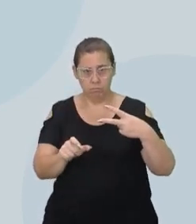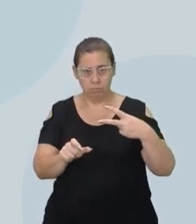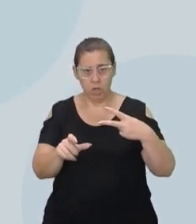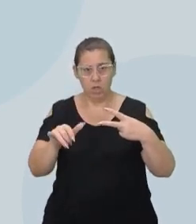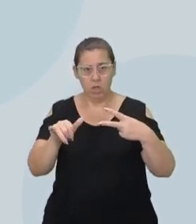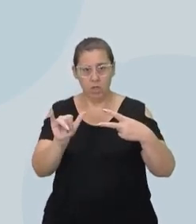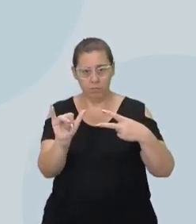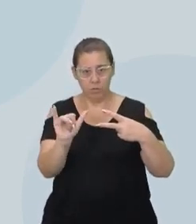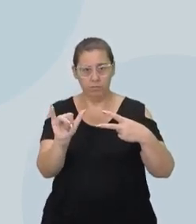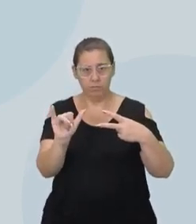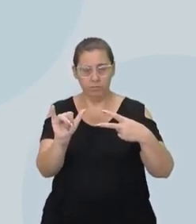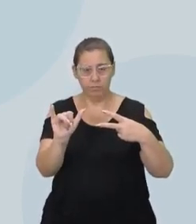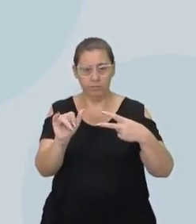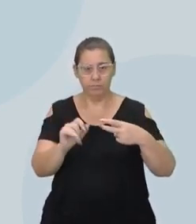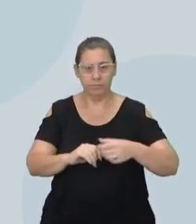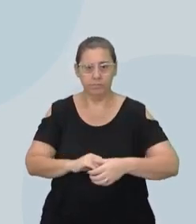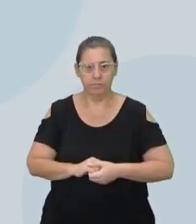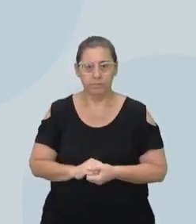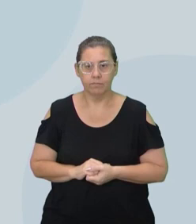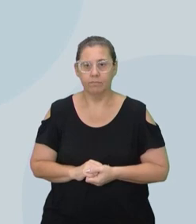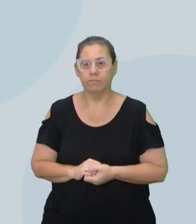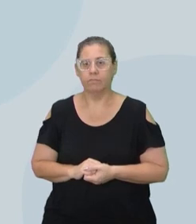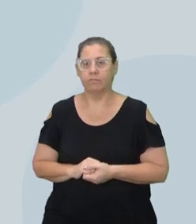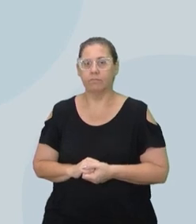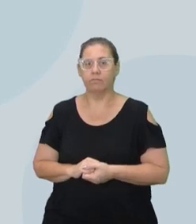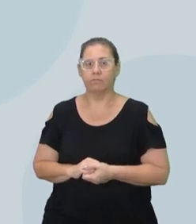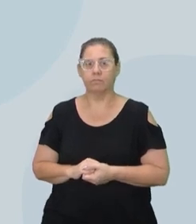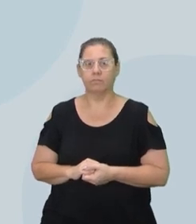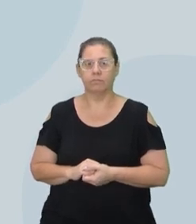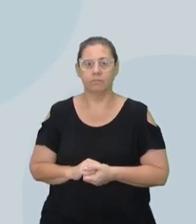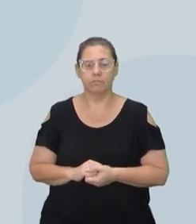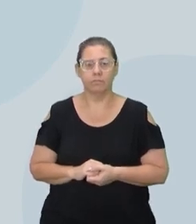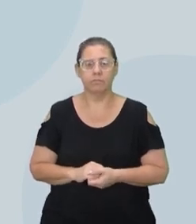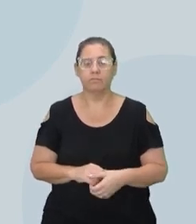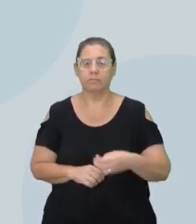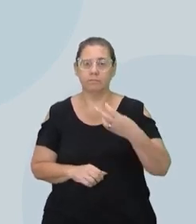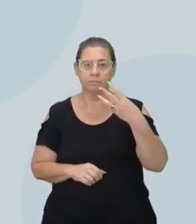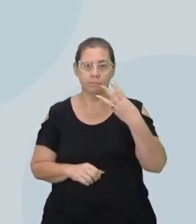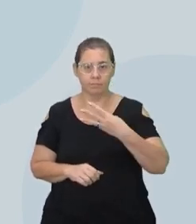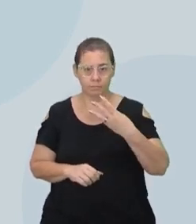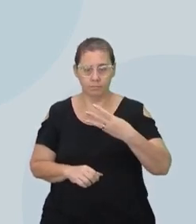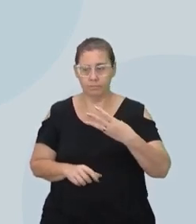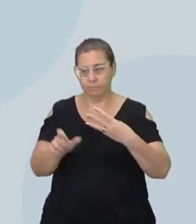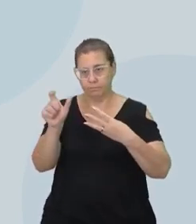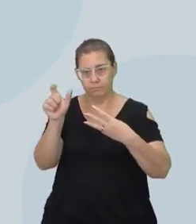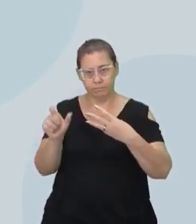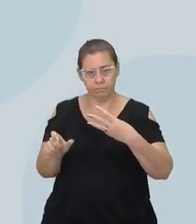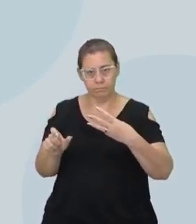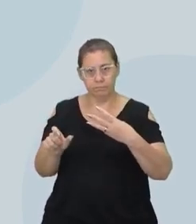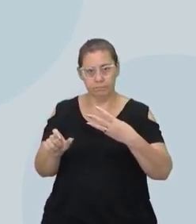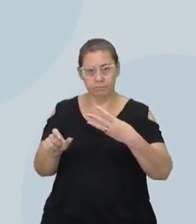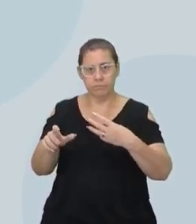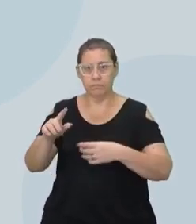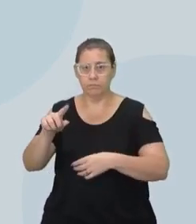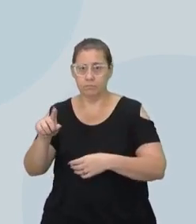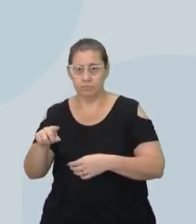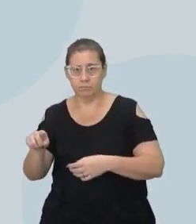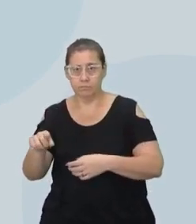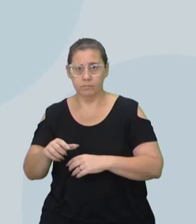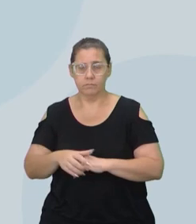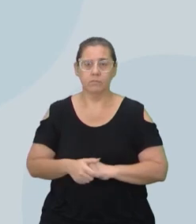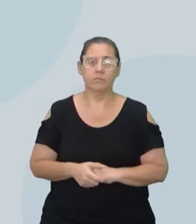y. Então, a gente tem aqui, ó, a segunda coluna. E a terceira coluna, aos de z.